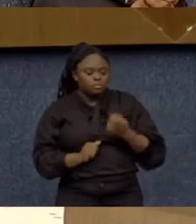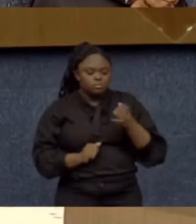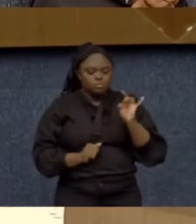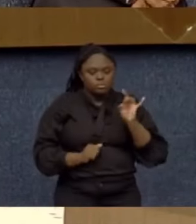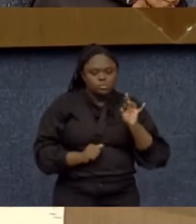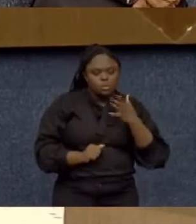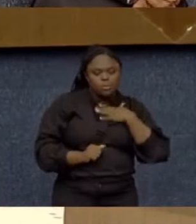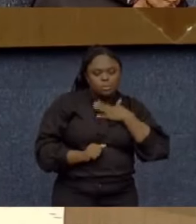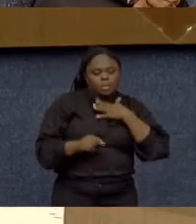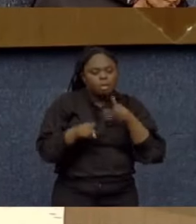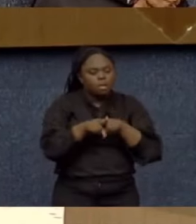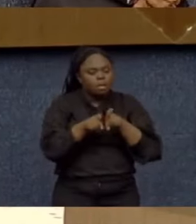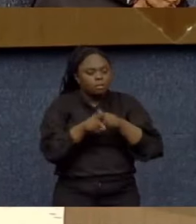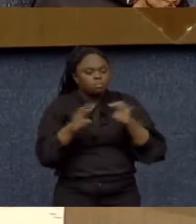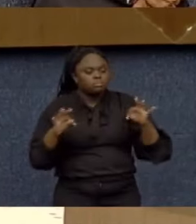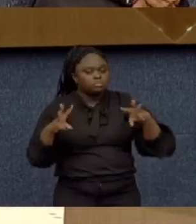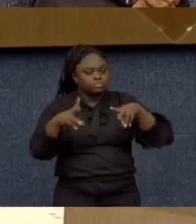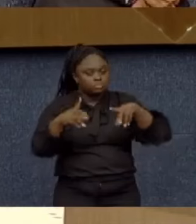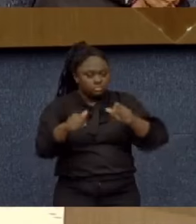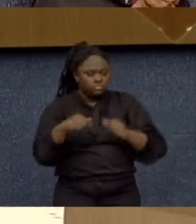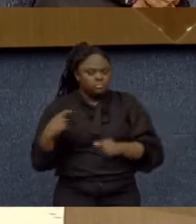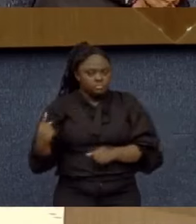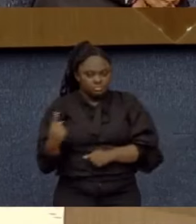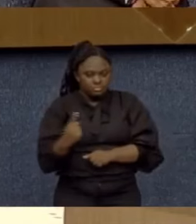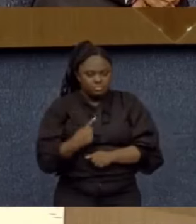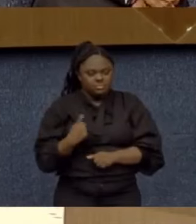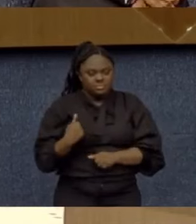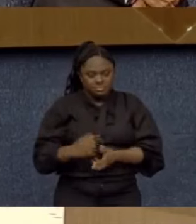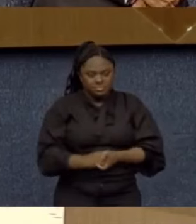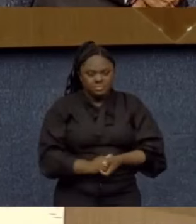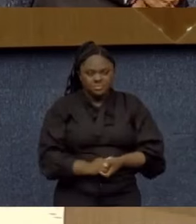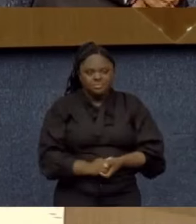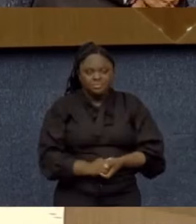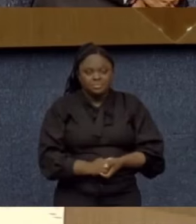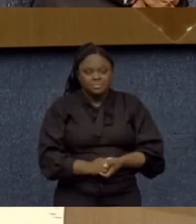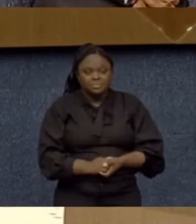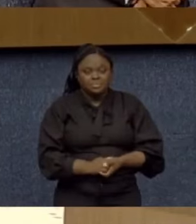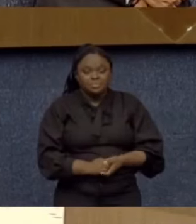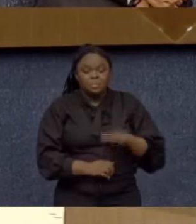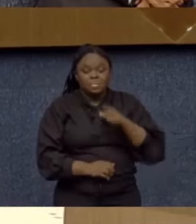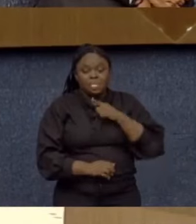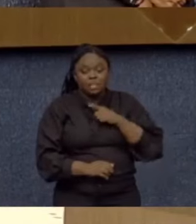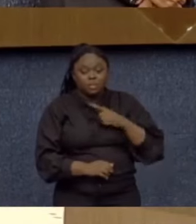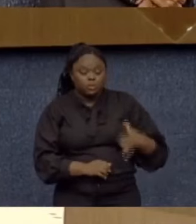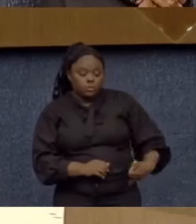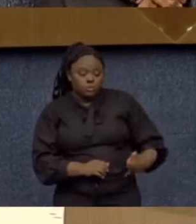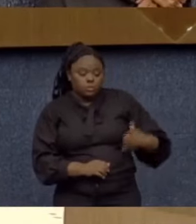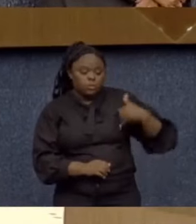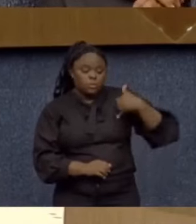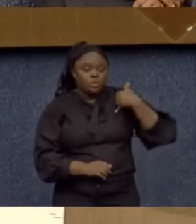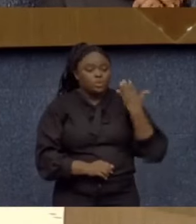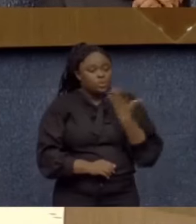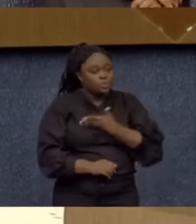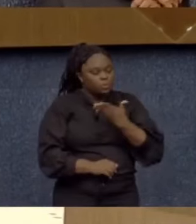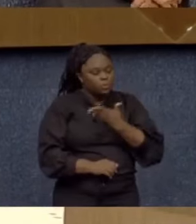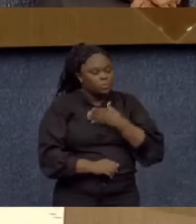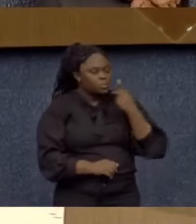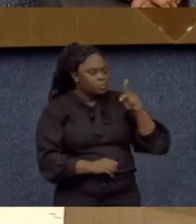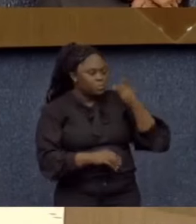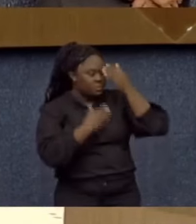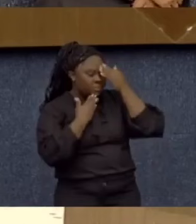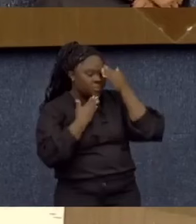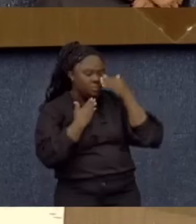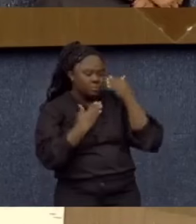mim, mas a todos nós. É uma peça rara. Tenho muito orgulho em ser sua amiga.